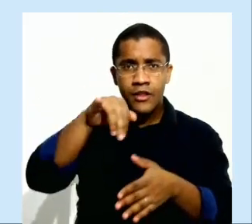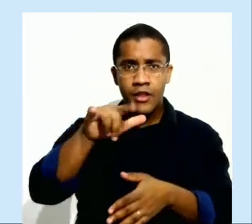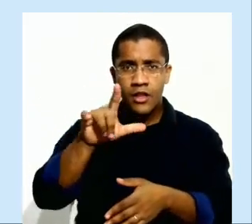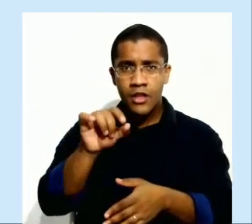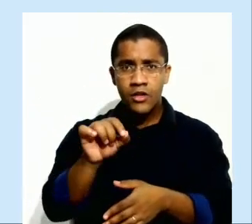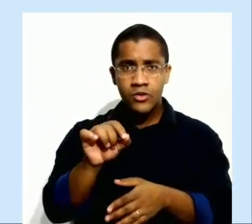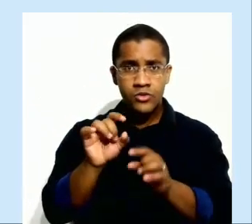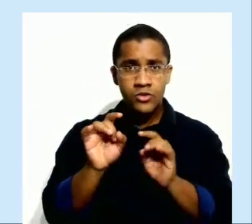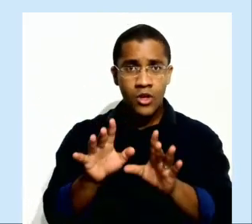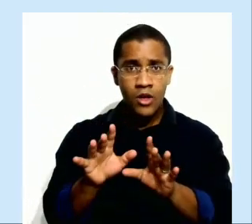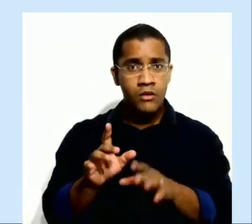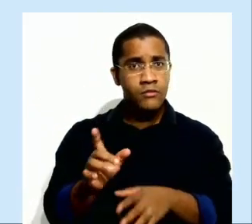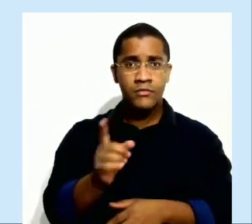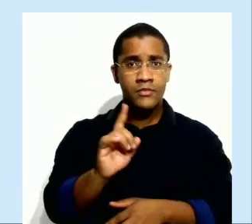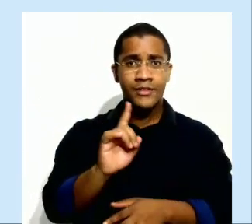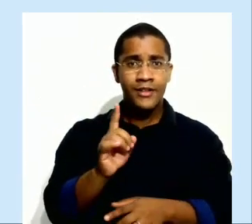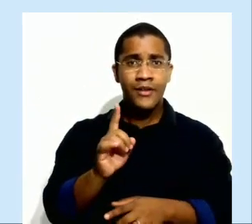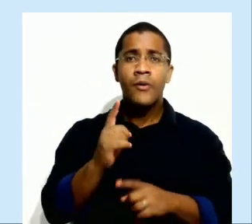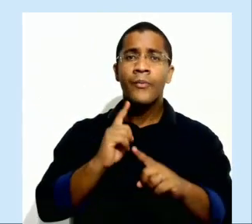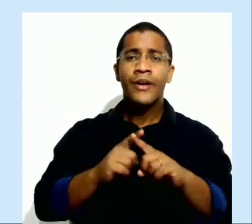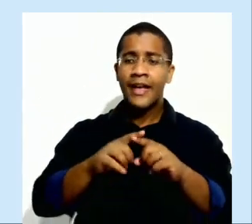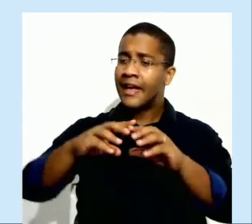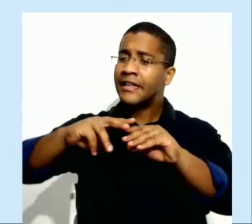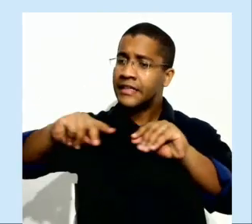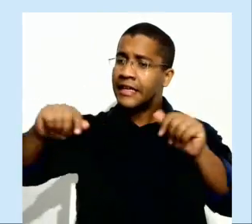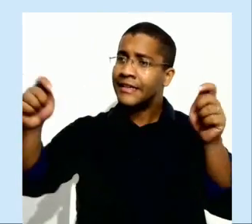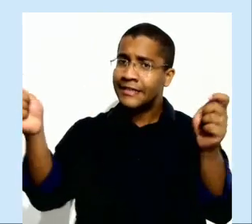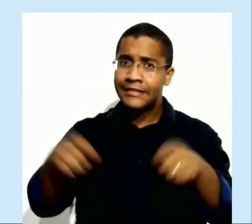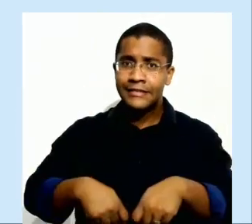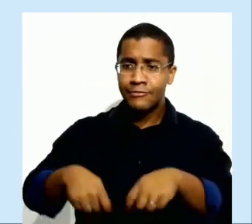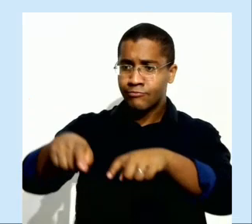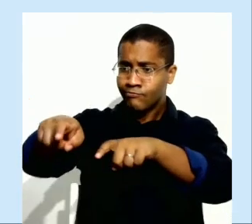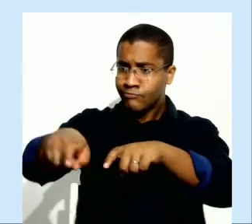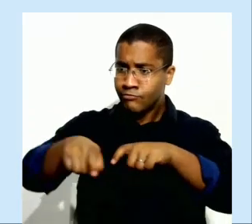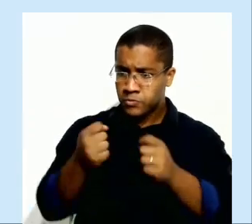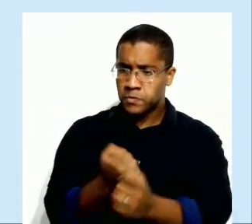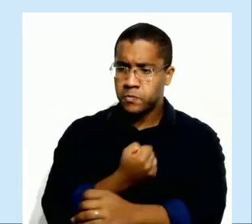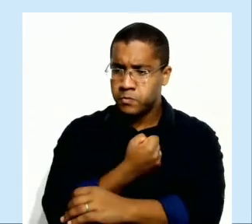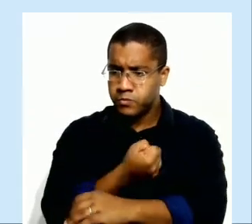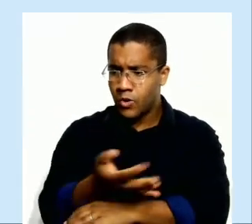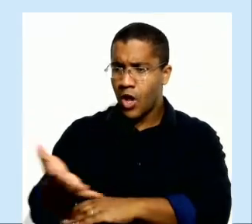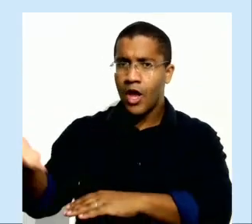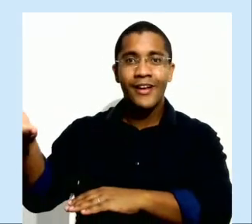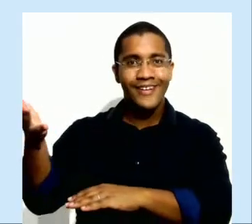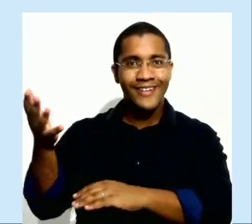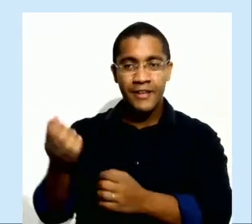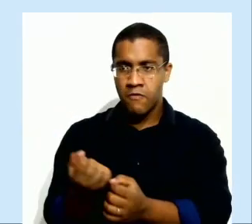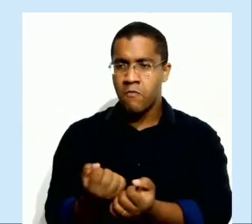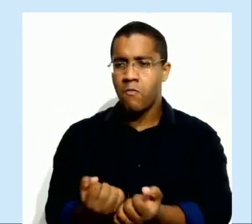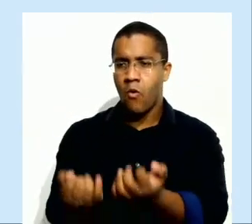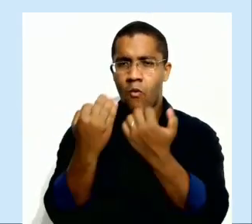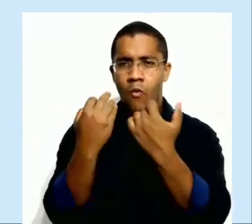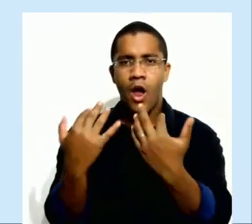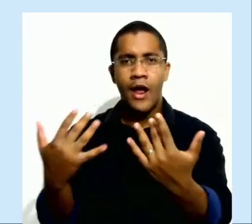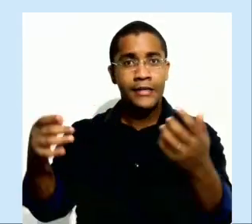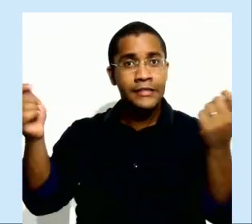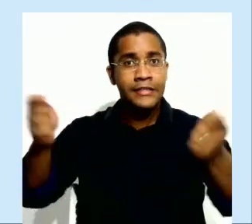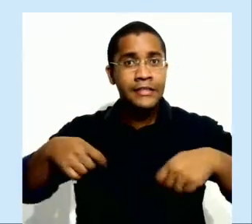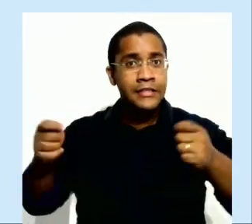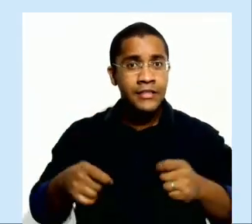ele torna todo o solo fértil, não é isso? Então vejam, falamos na